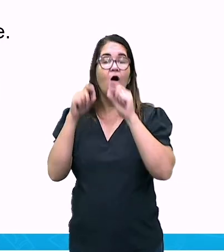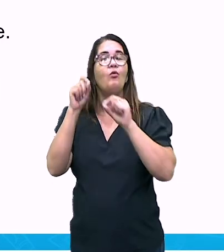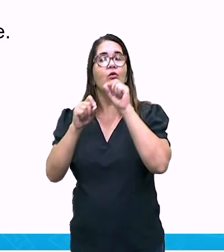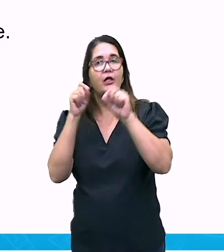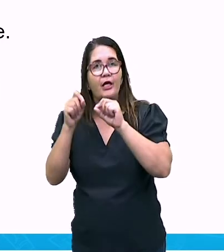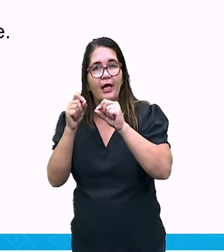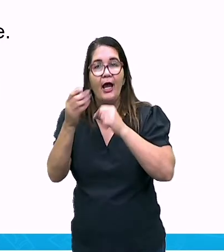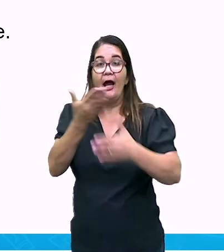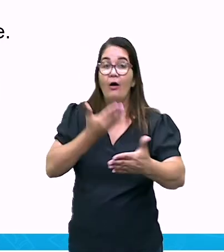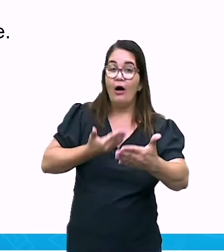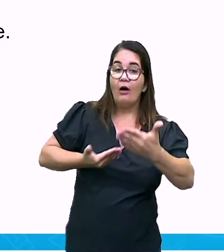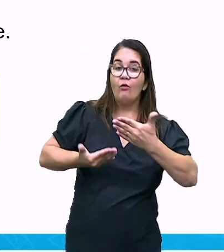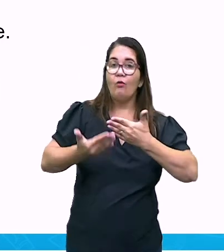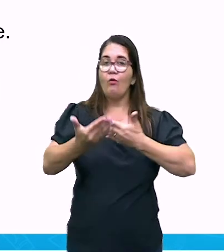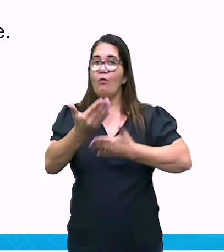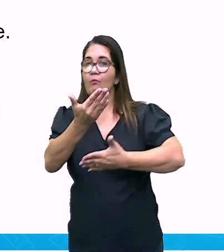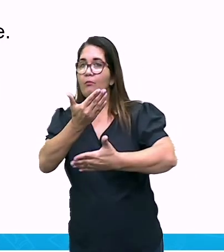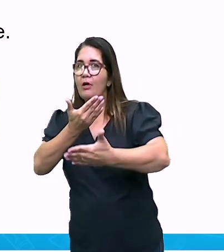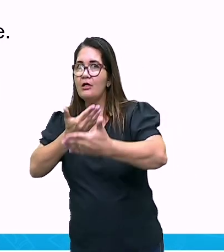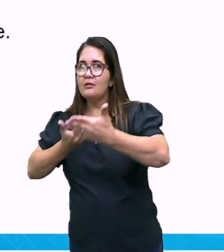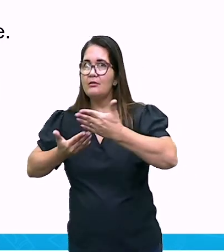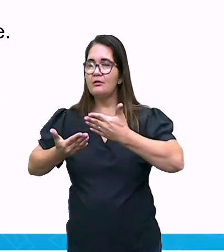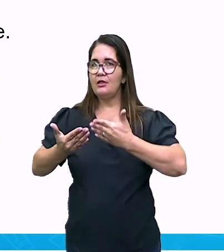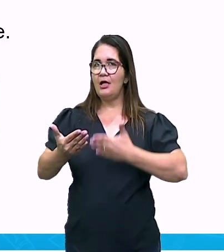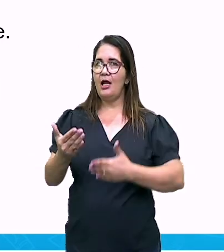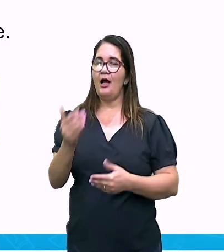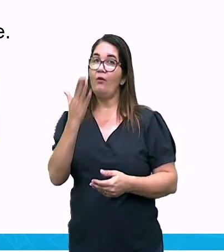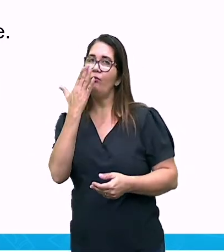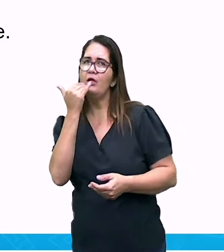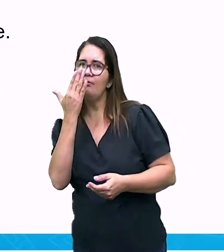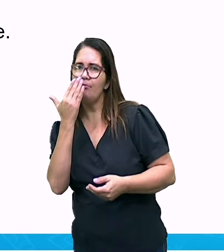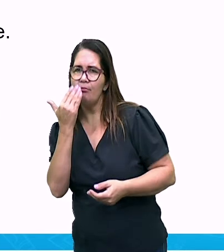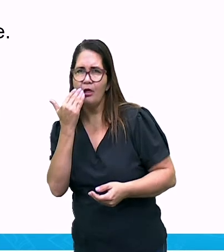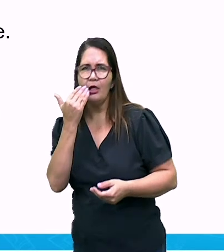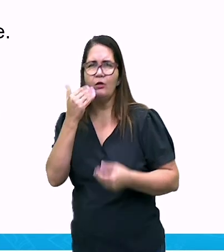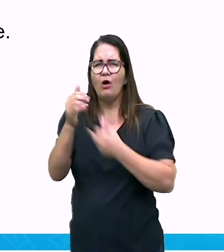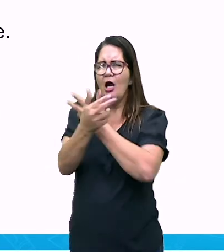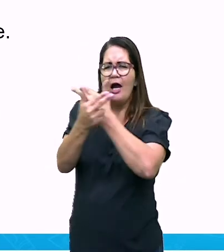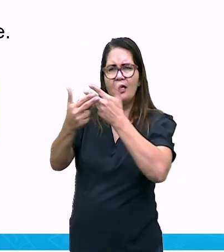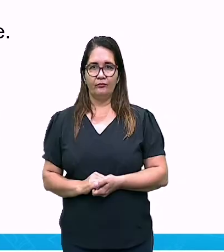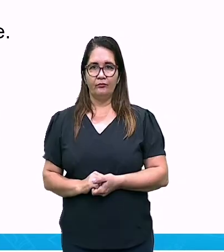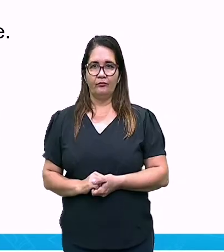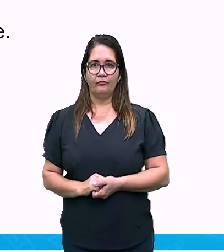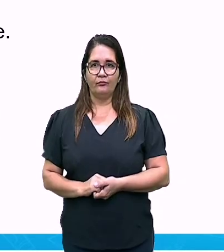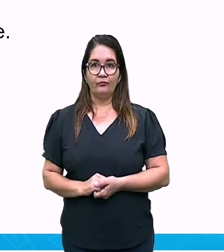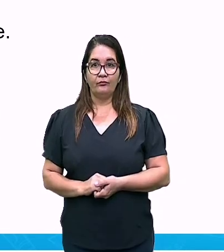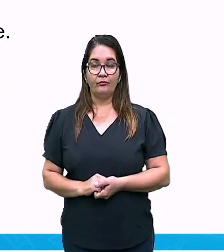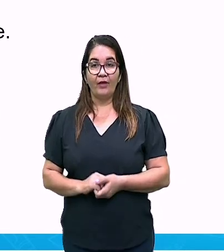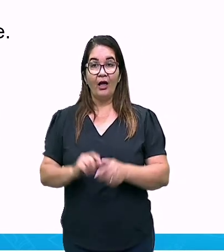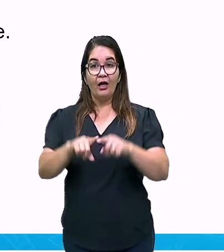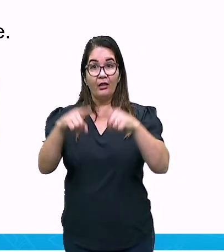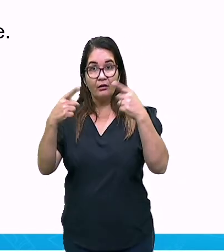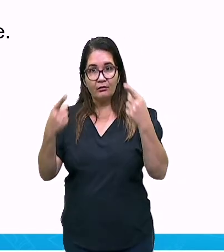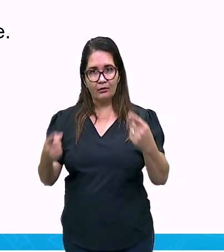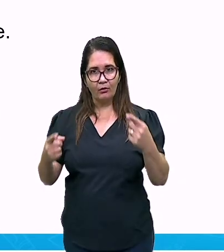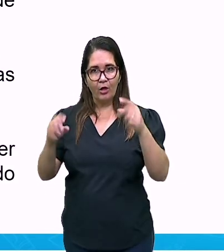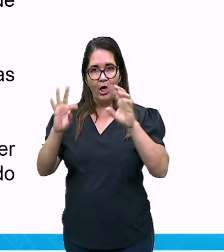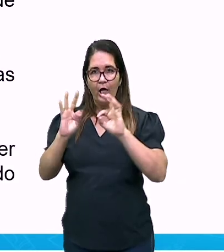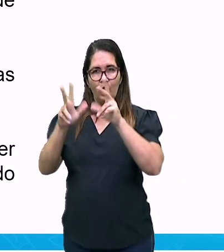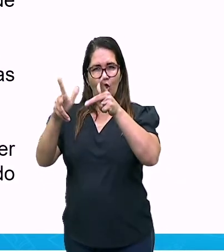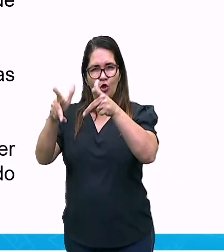de todos. Não pode ser de uma pessoa, não pode ser só de um indivíduo, mas de